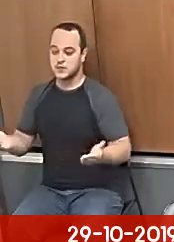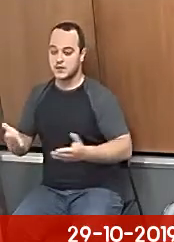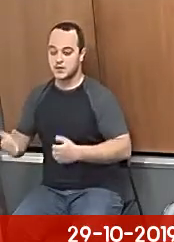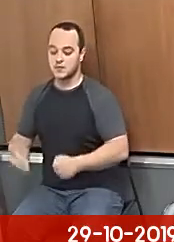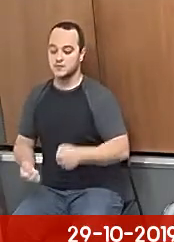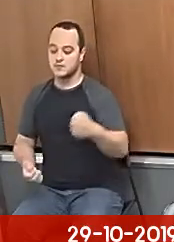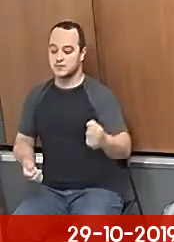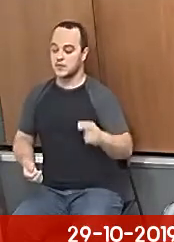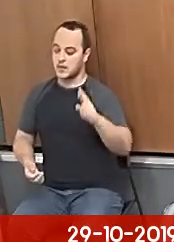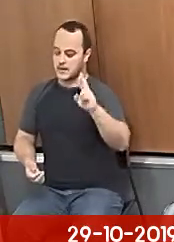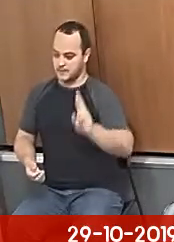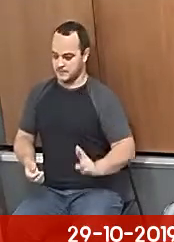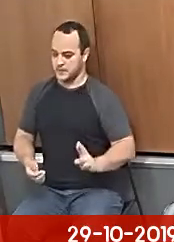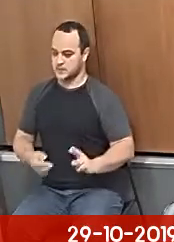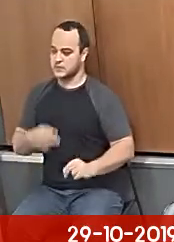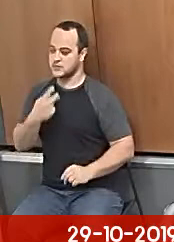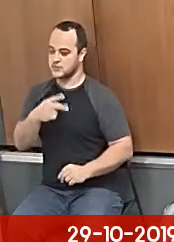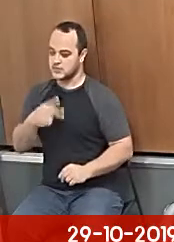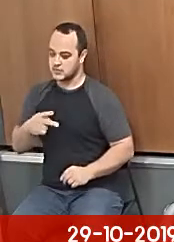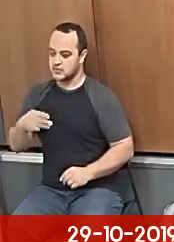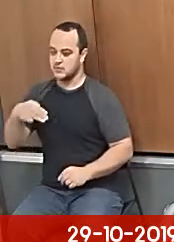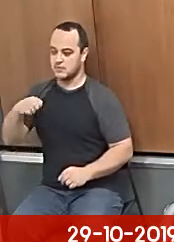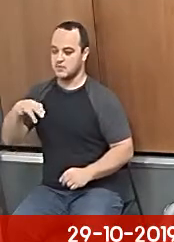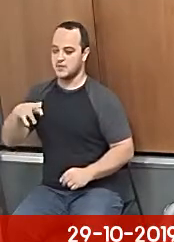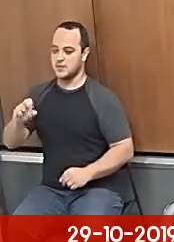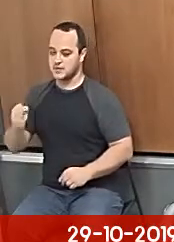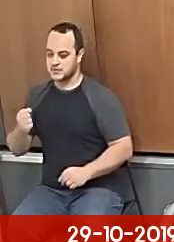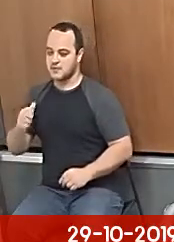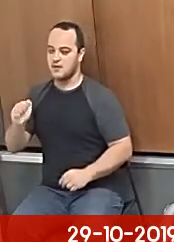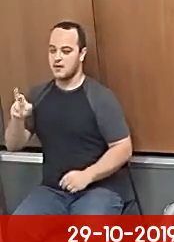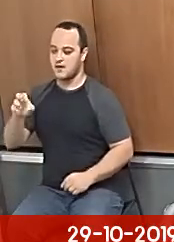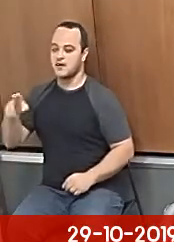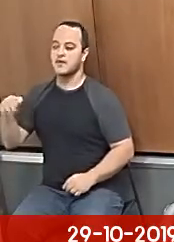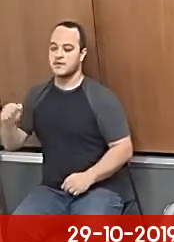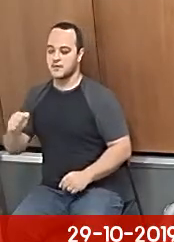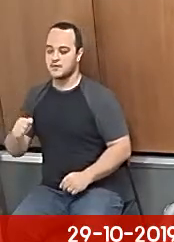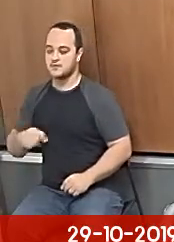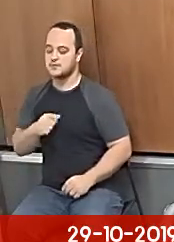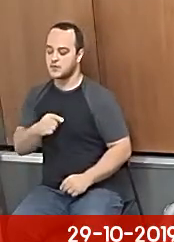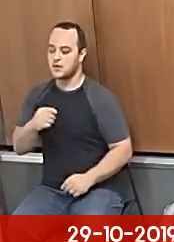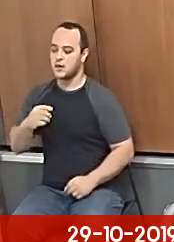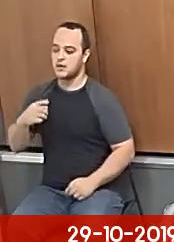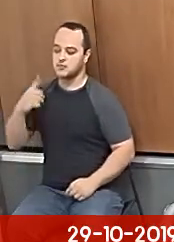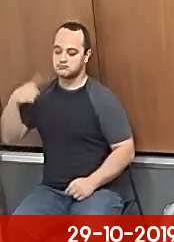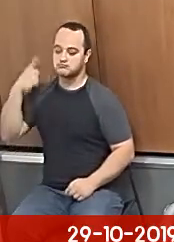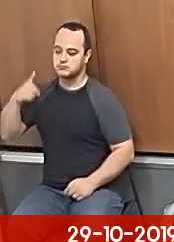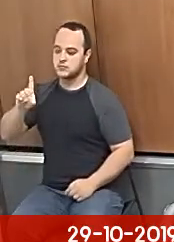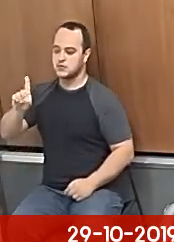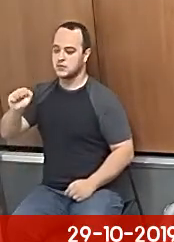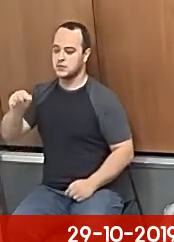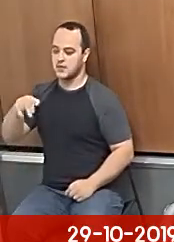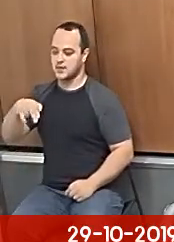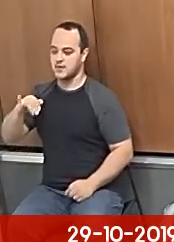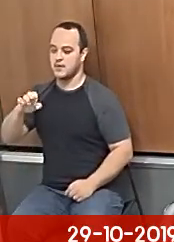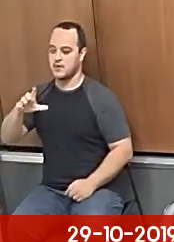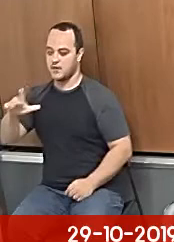Futebol, nós vamos ouvir o doutor Daniel Ribeiro, advogado, departamento jurídico, representando